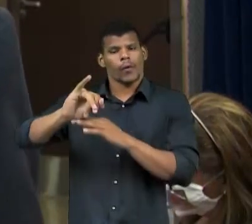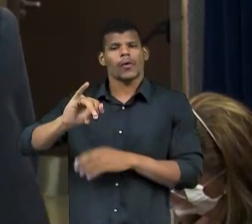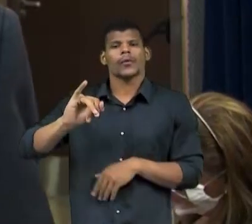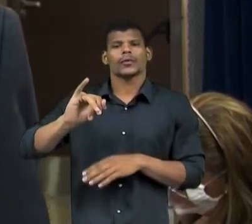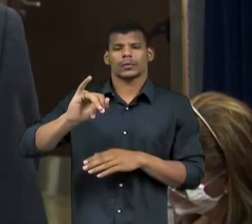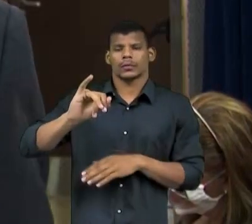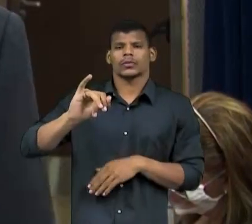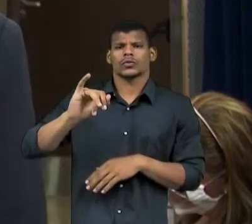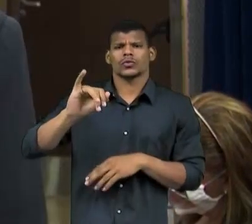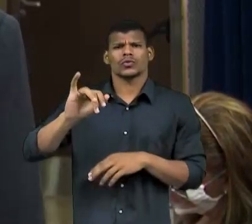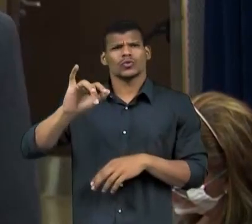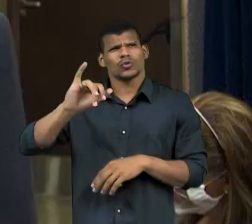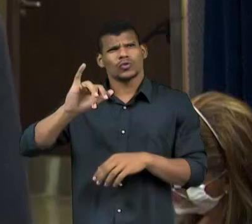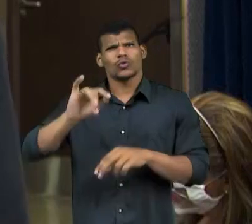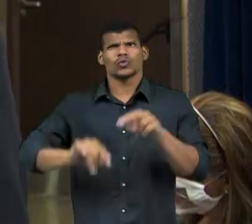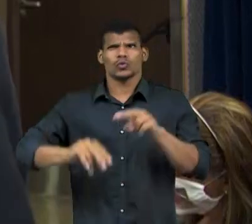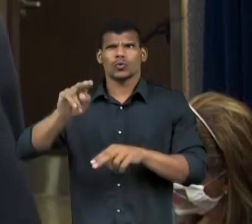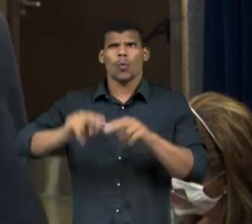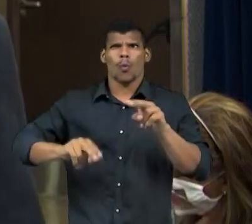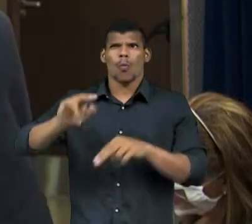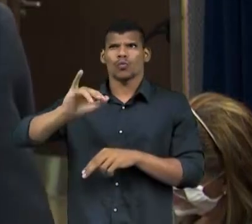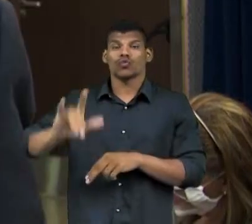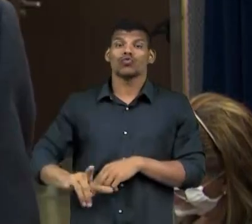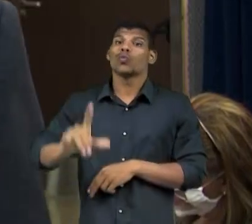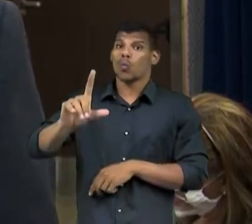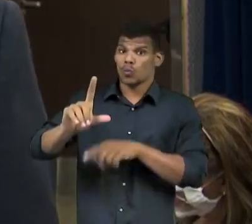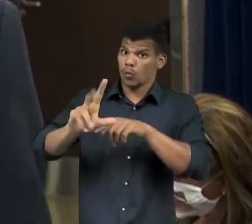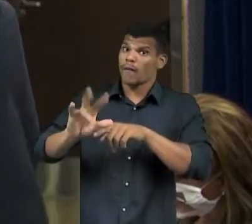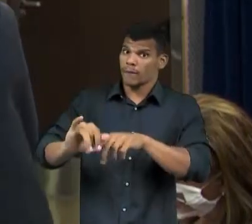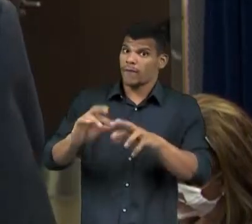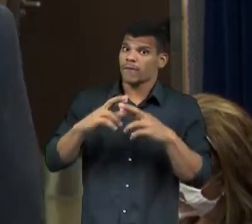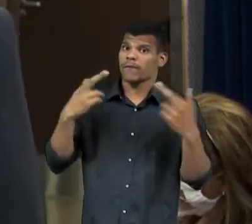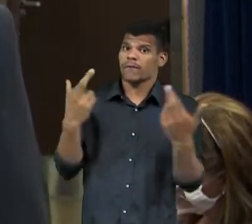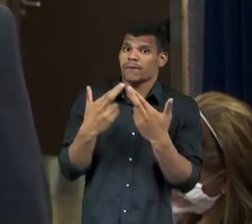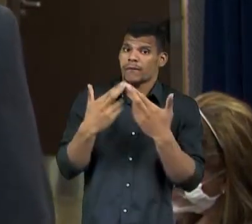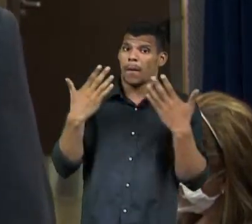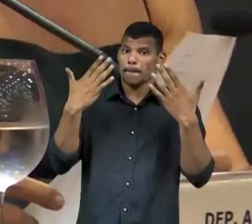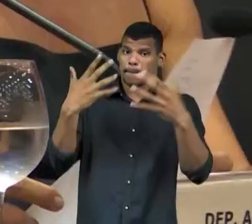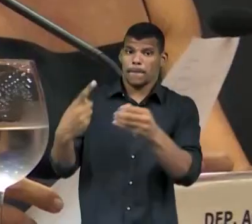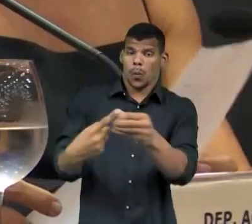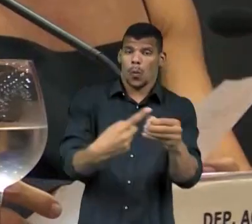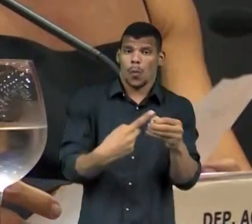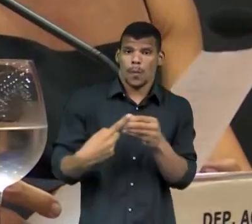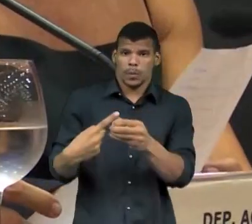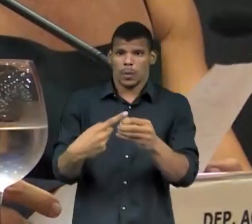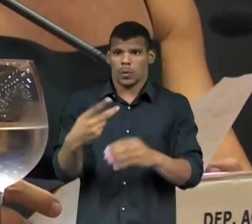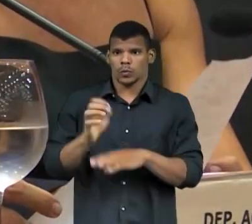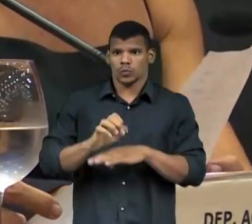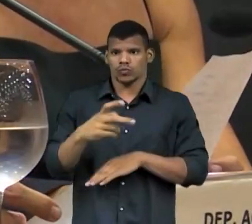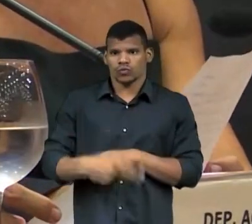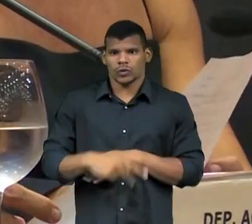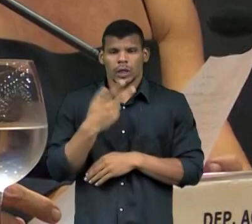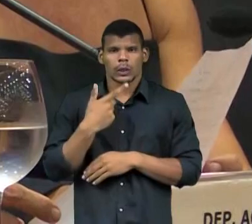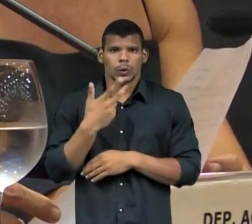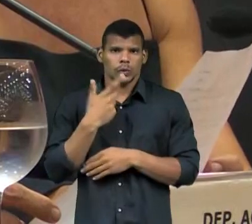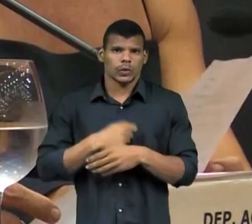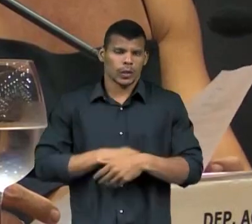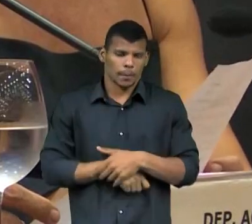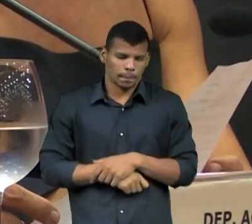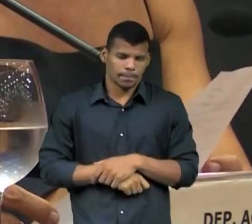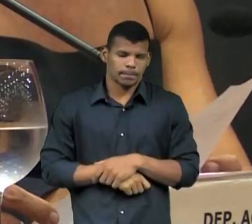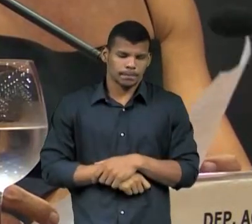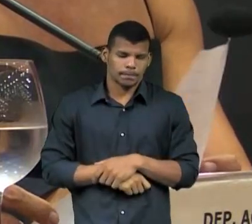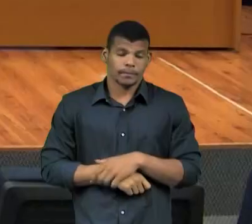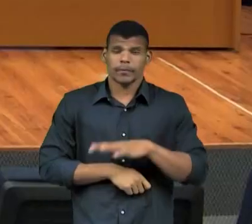julho com as nossas audiências públicas dentro das macro regiões do estado do Ceará. Uma das estratégias utilizadas para mudar